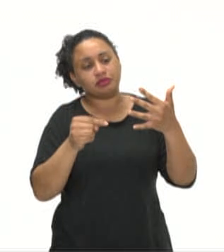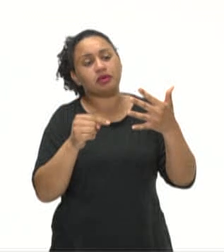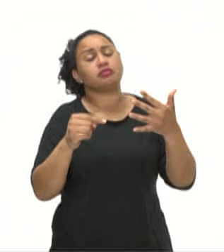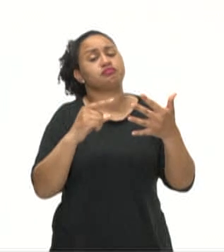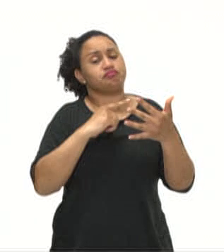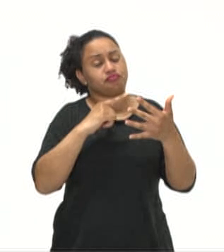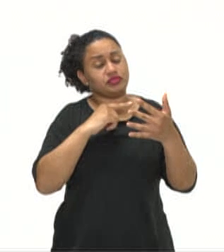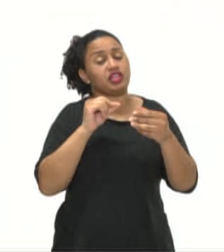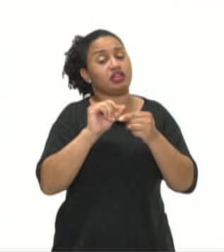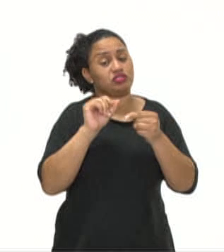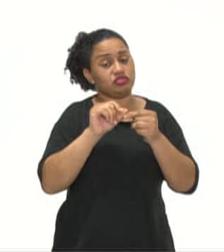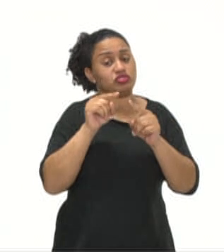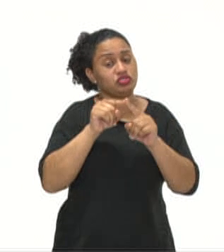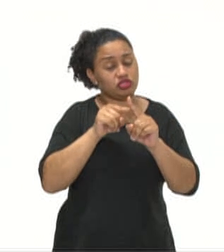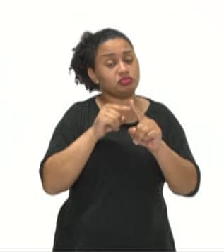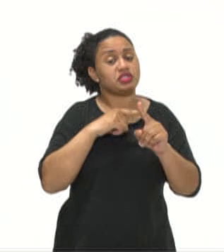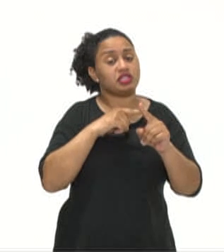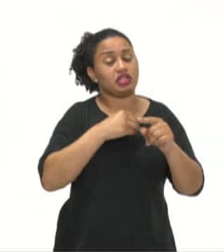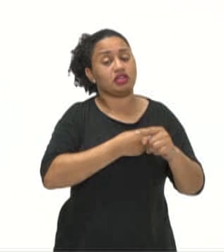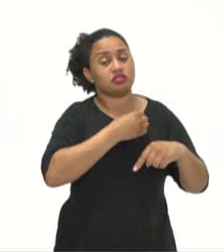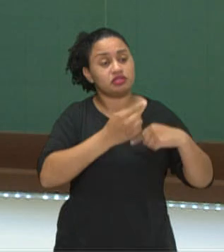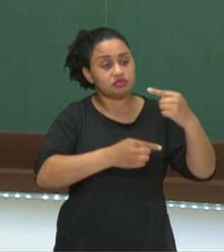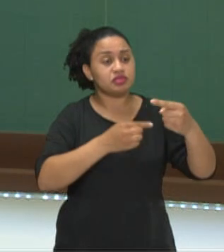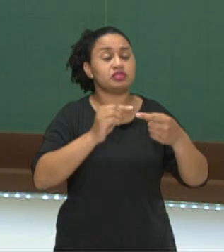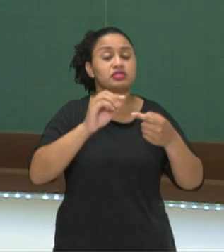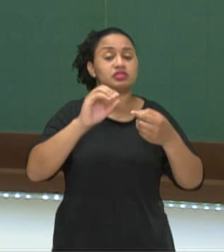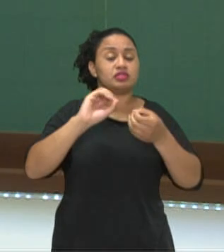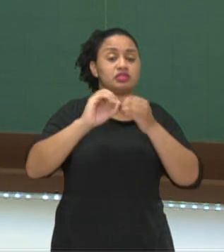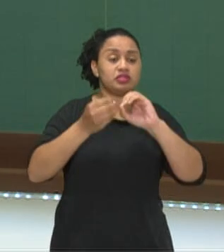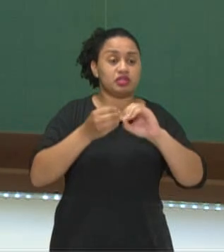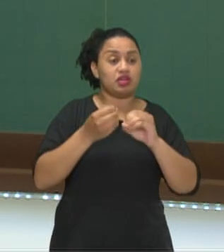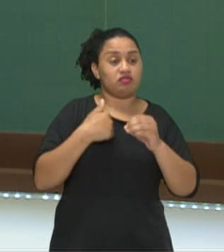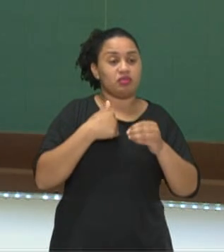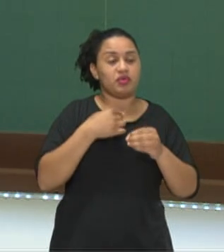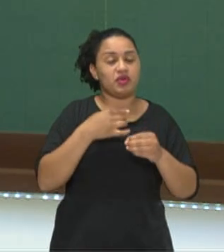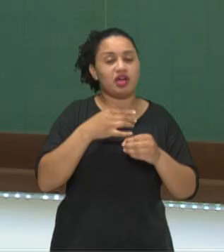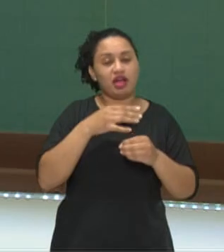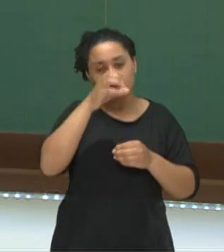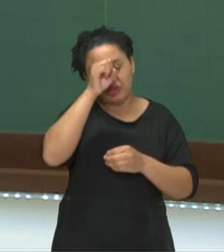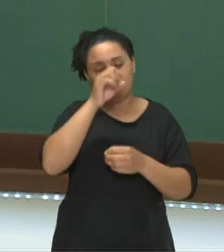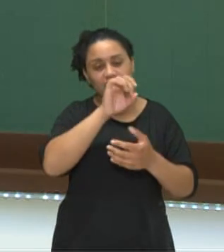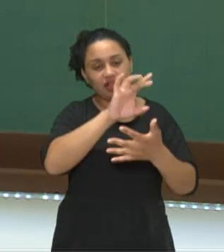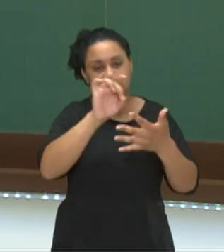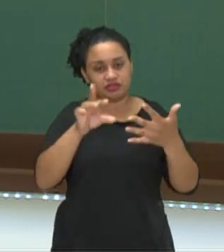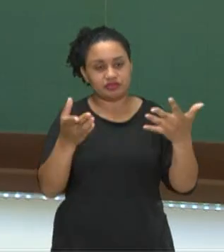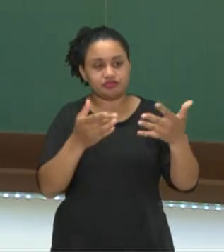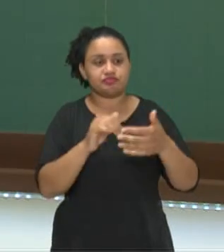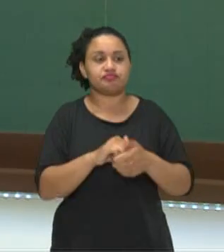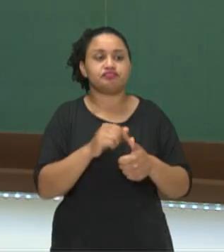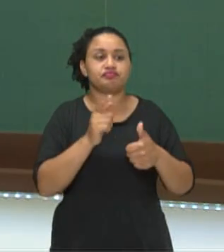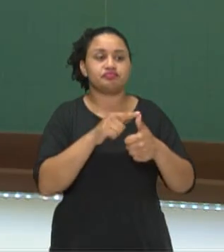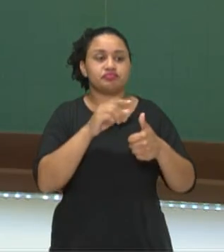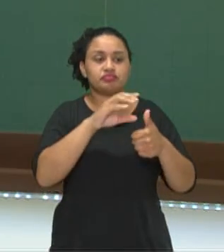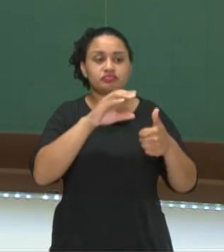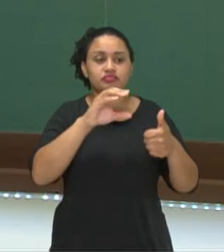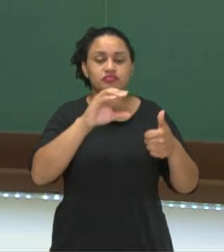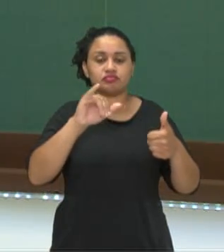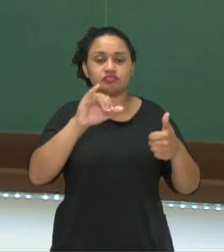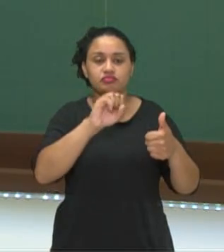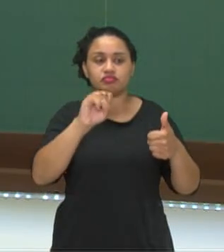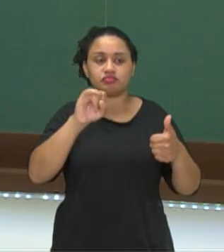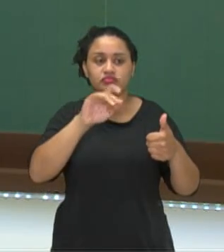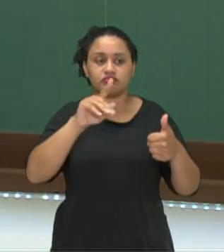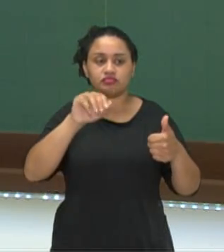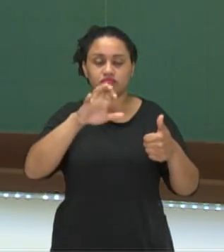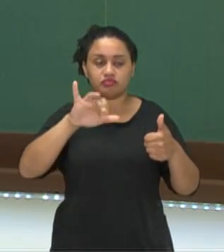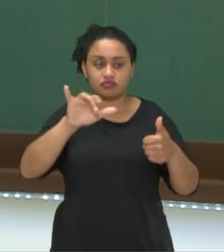esporulação, brotamento e partenogênese. Vamos ver com mais detalhes cada um. A cisciparidade acontece, por